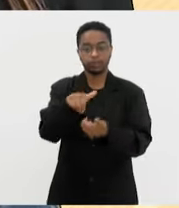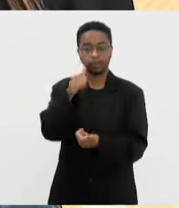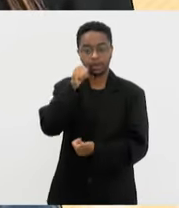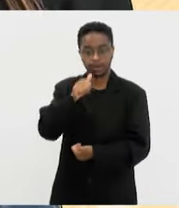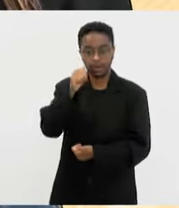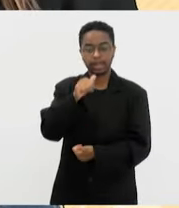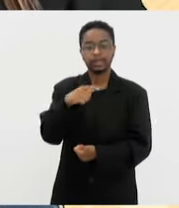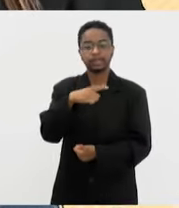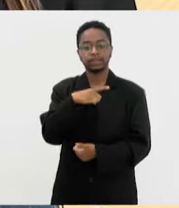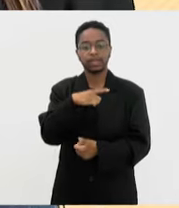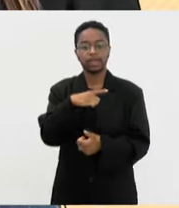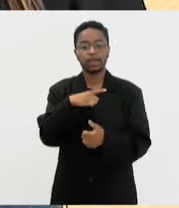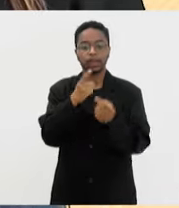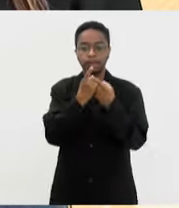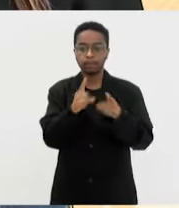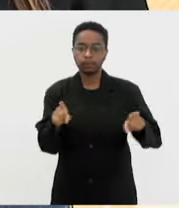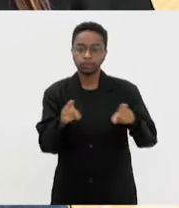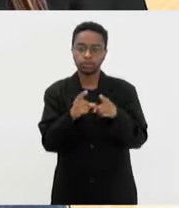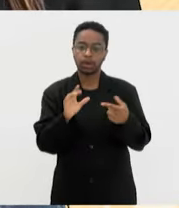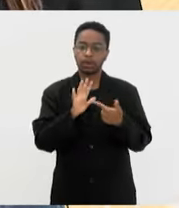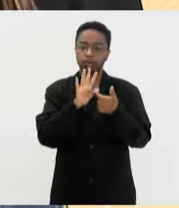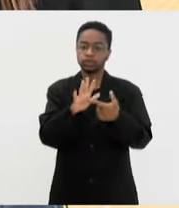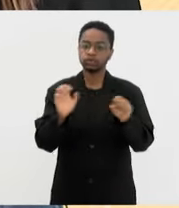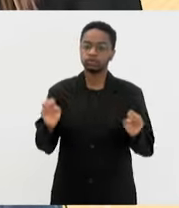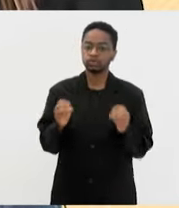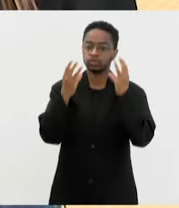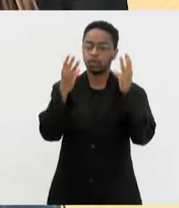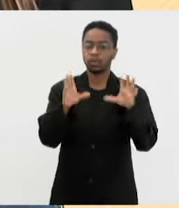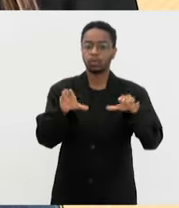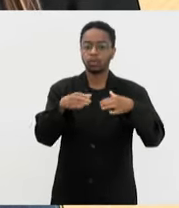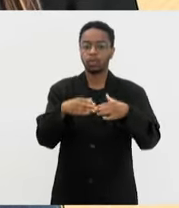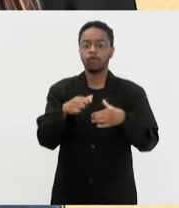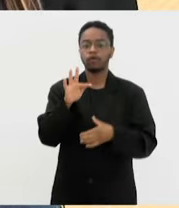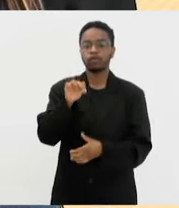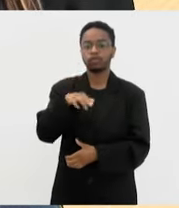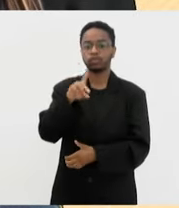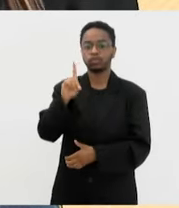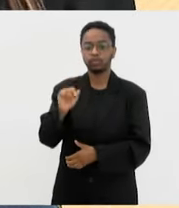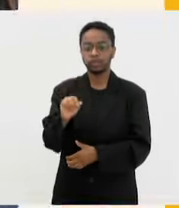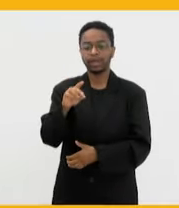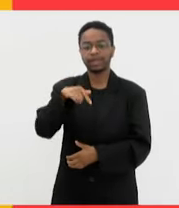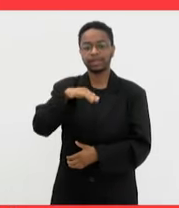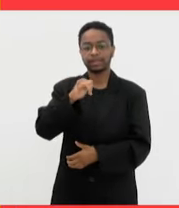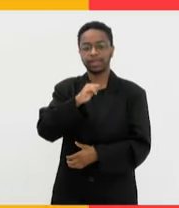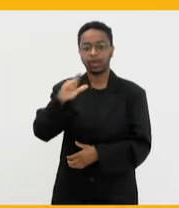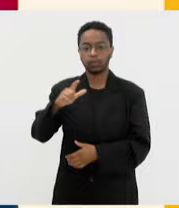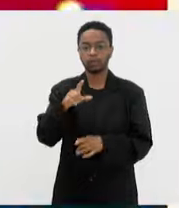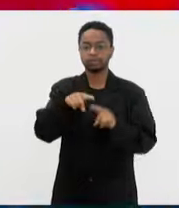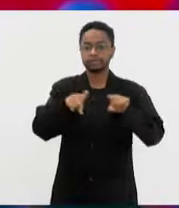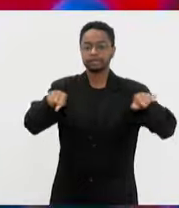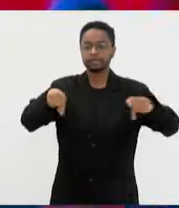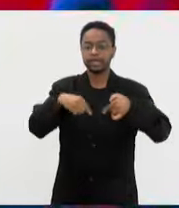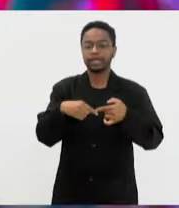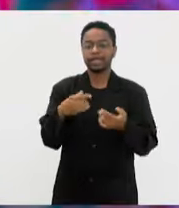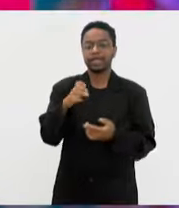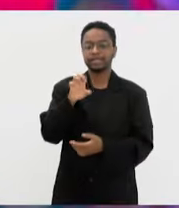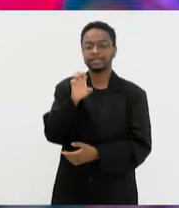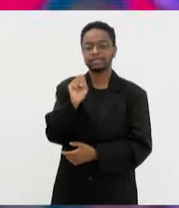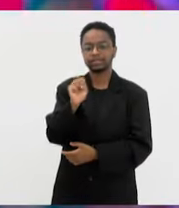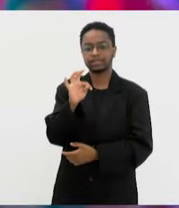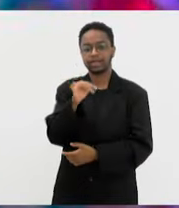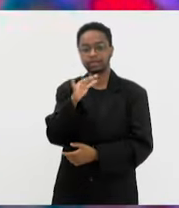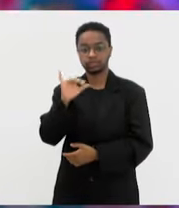Pique Carioca apresenta show da banda Fundo de Quintal, na quadra da Estácio de Sá. No evento, que promete